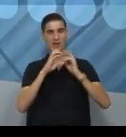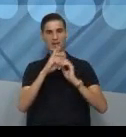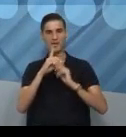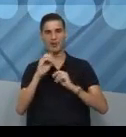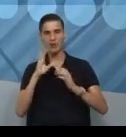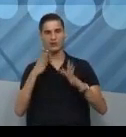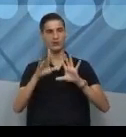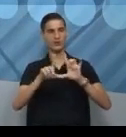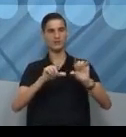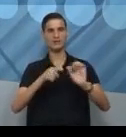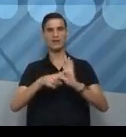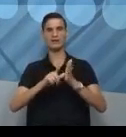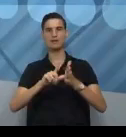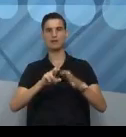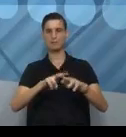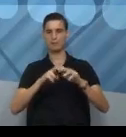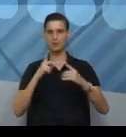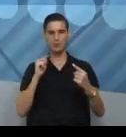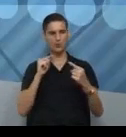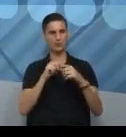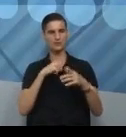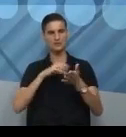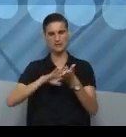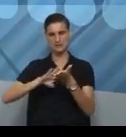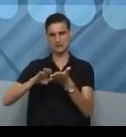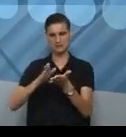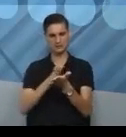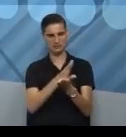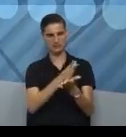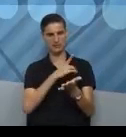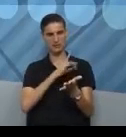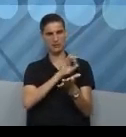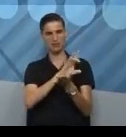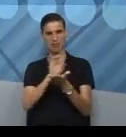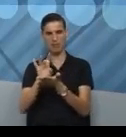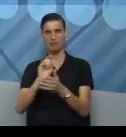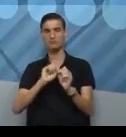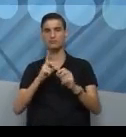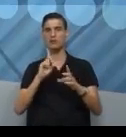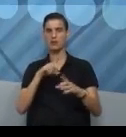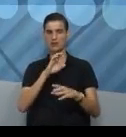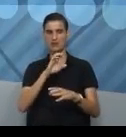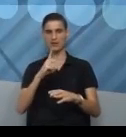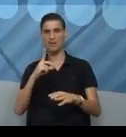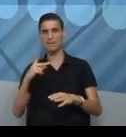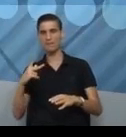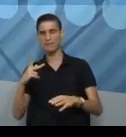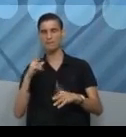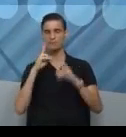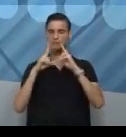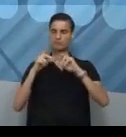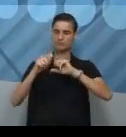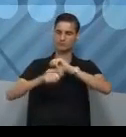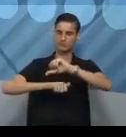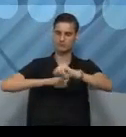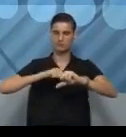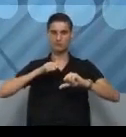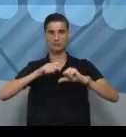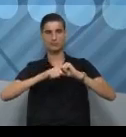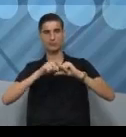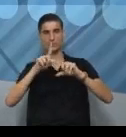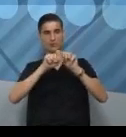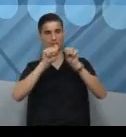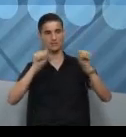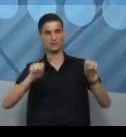EDOs definidas. Então, o objetivo da separação de variáveis é fazer com que aquela EDP se transforme